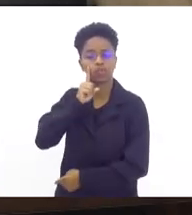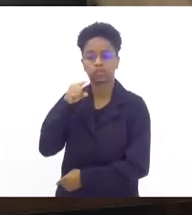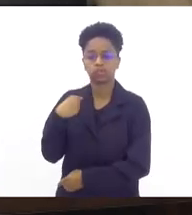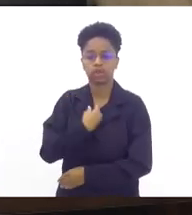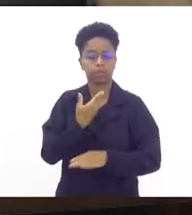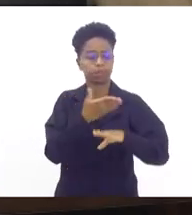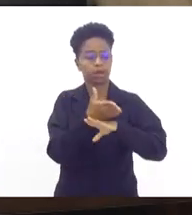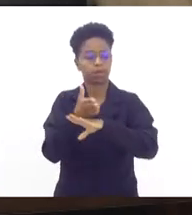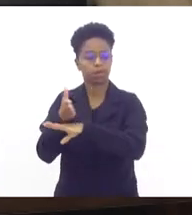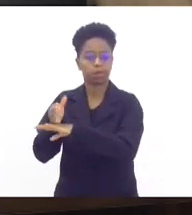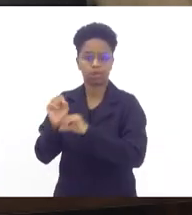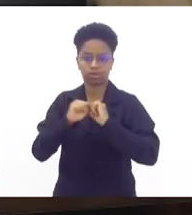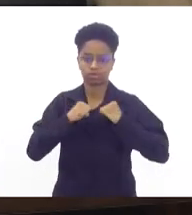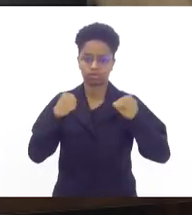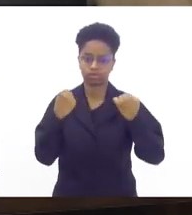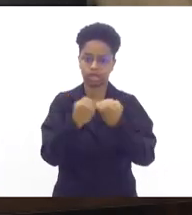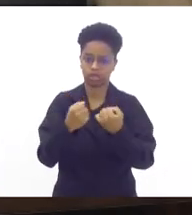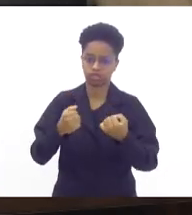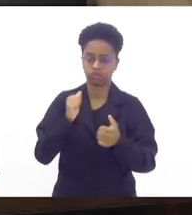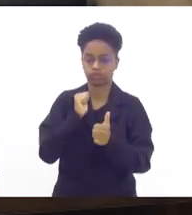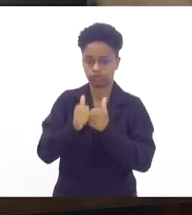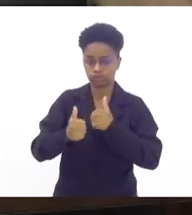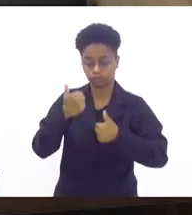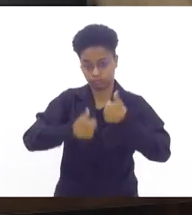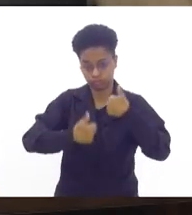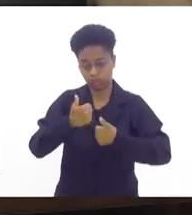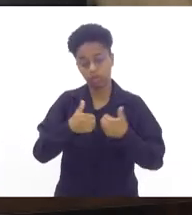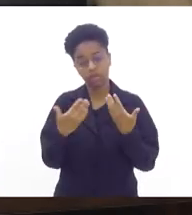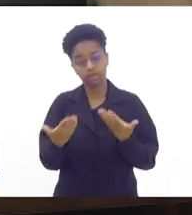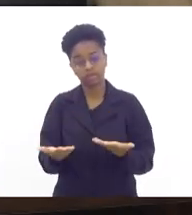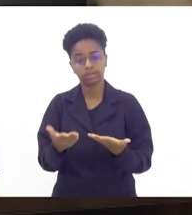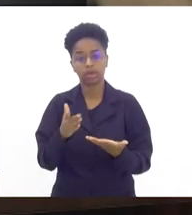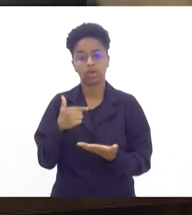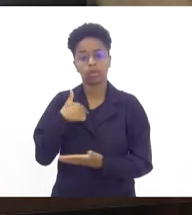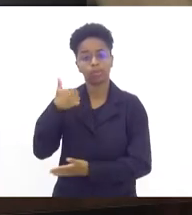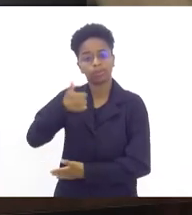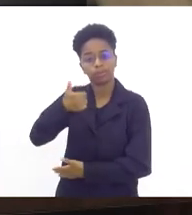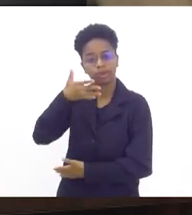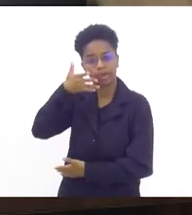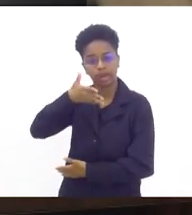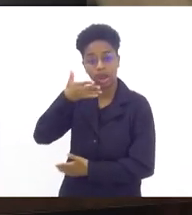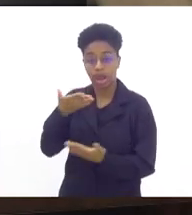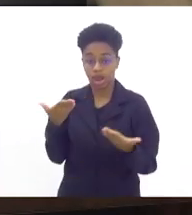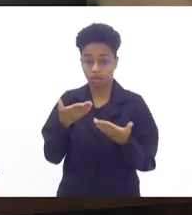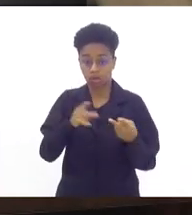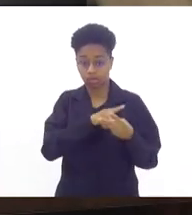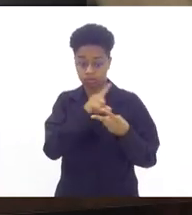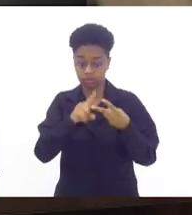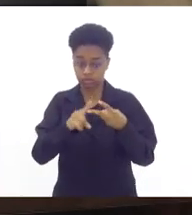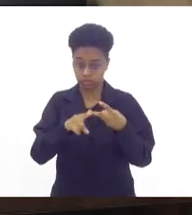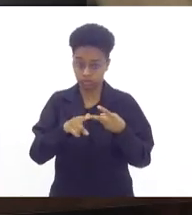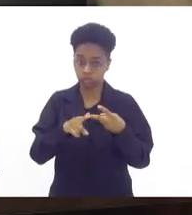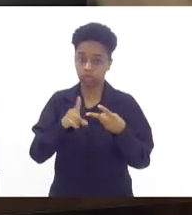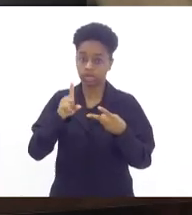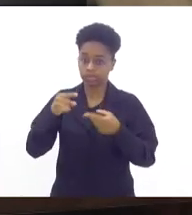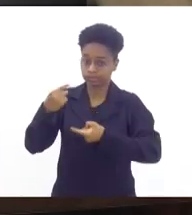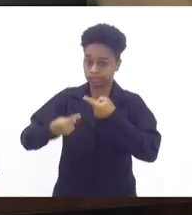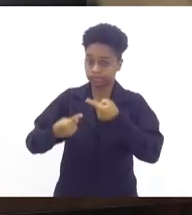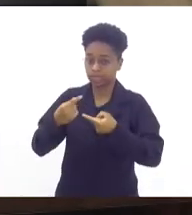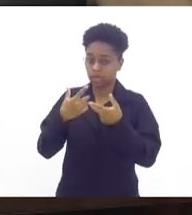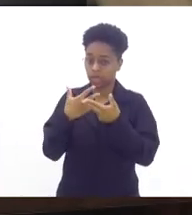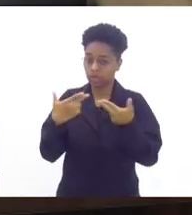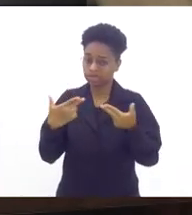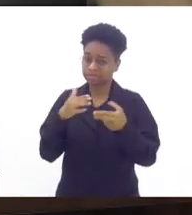de um estádio de futebol né então isso aqui fica meio a minha primeira fala eu vou agora para segunda que eu já é uma coisa mais